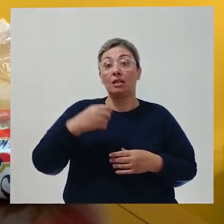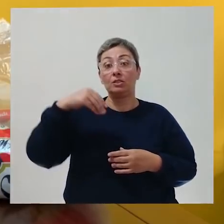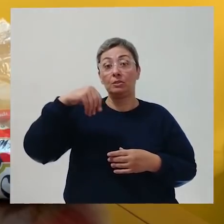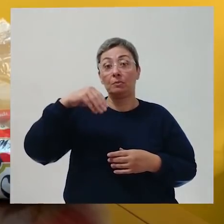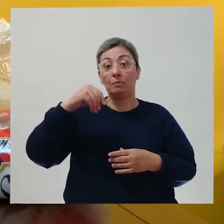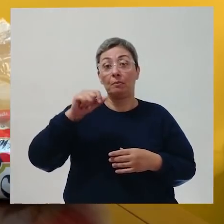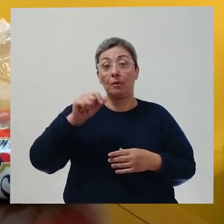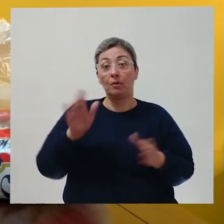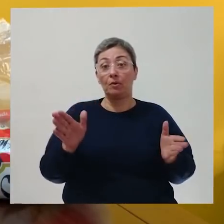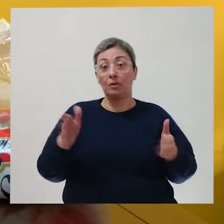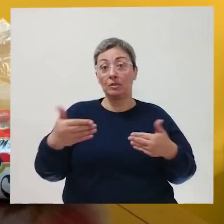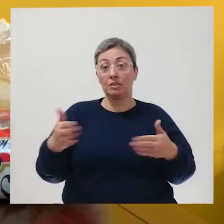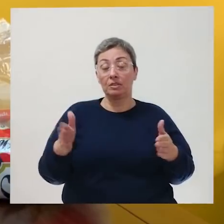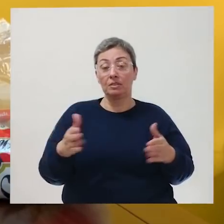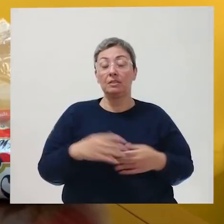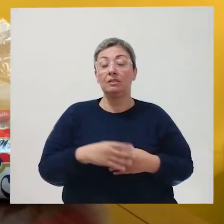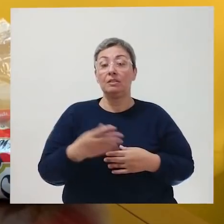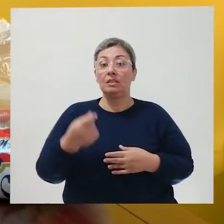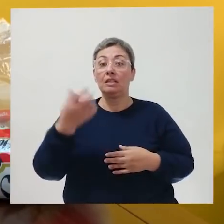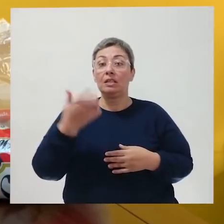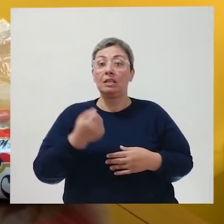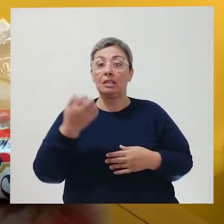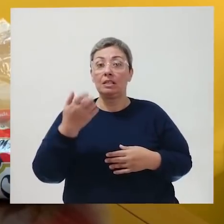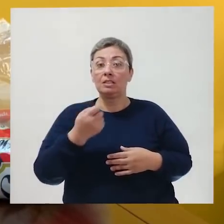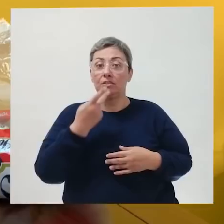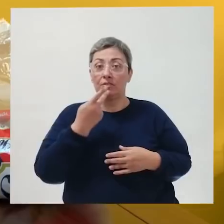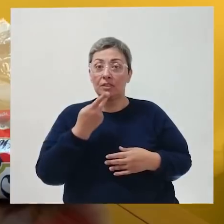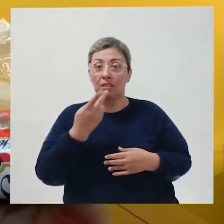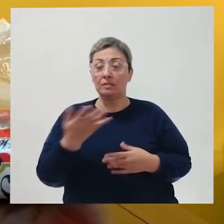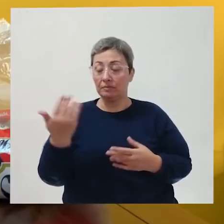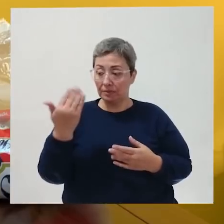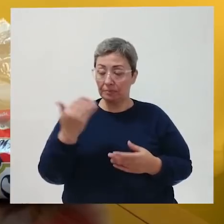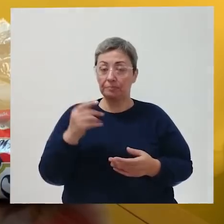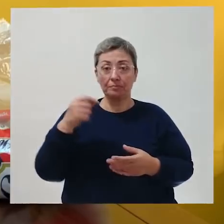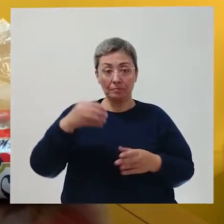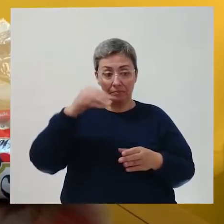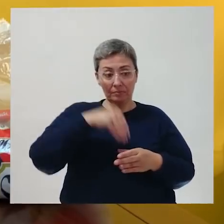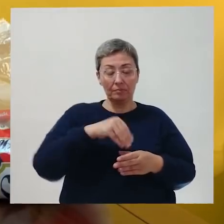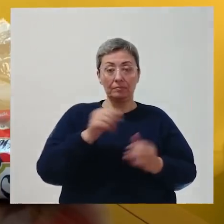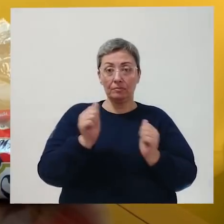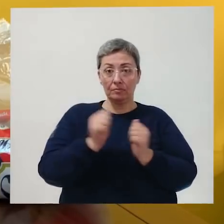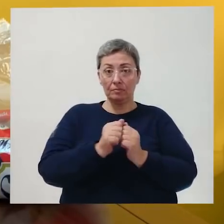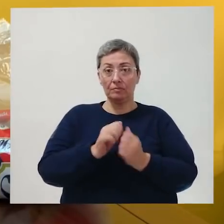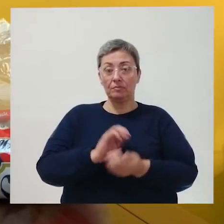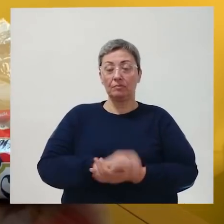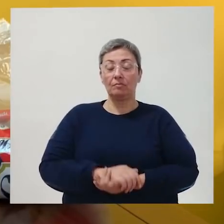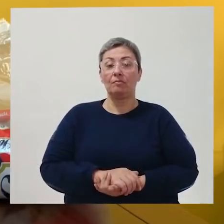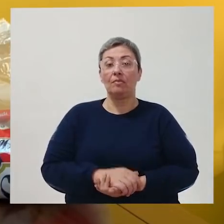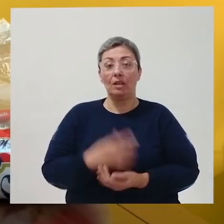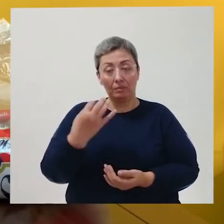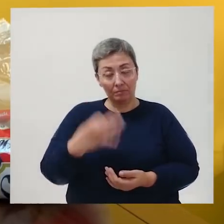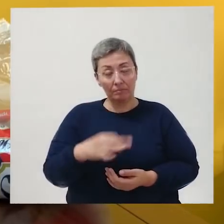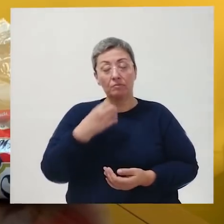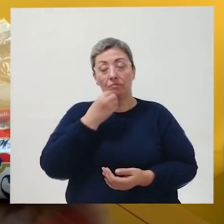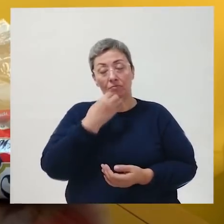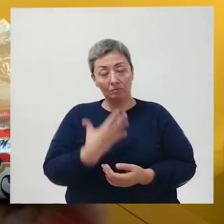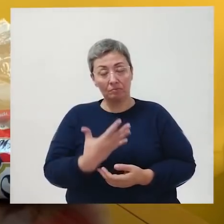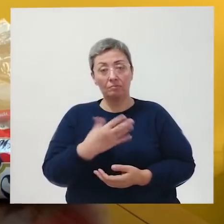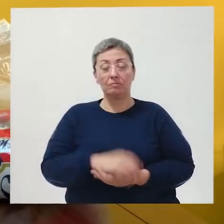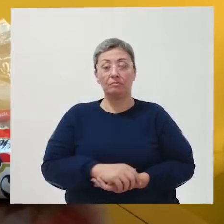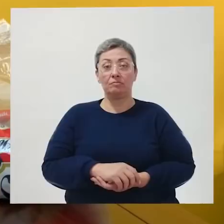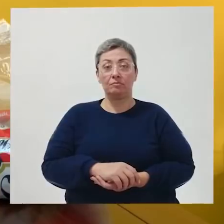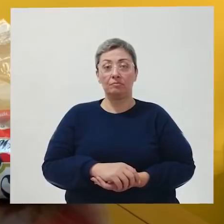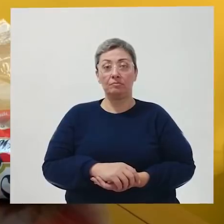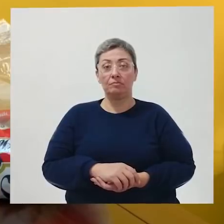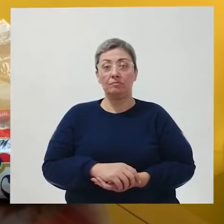pó da cesta básica. Fala leite. Leite. Isso, vem, coloca aqui comigo. Isso, muito